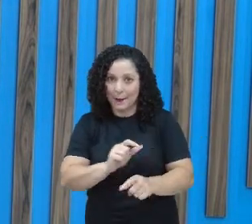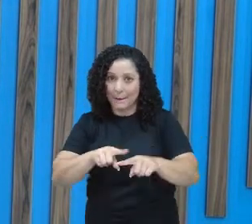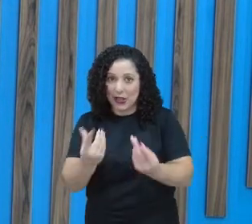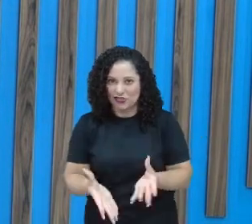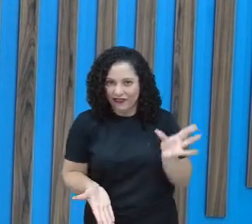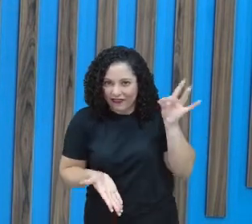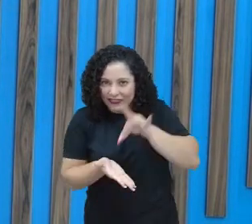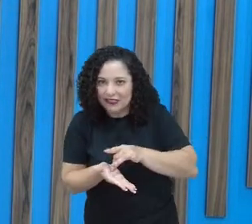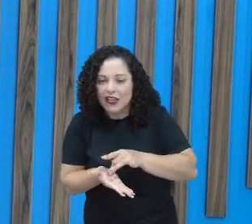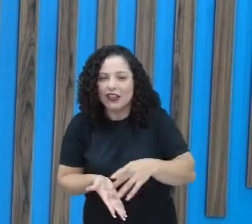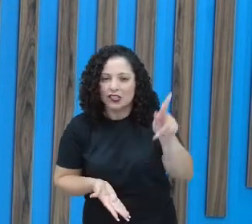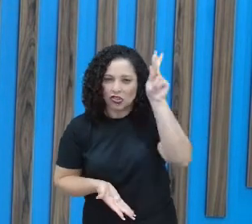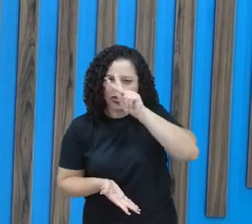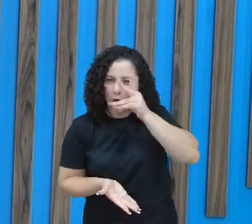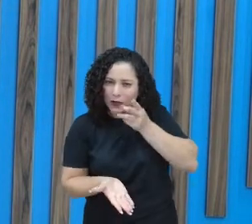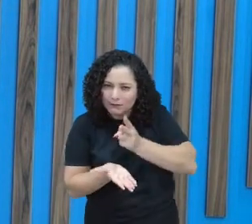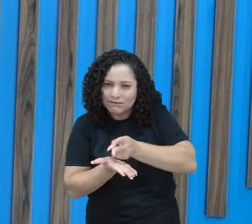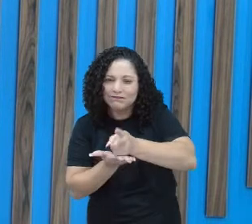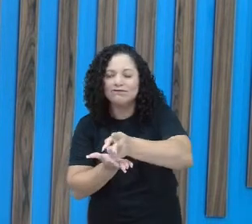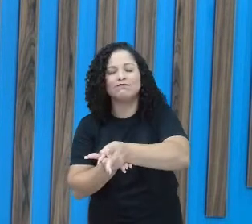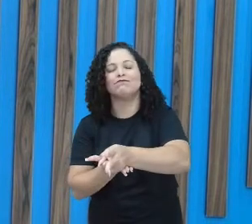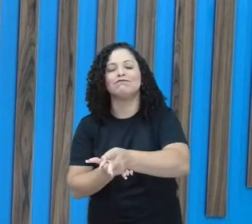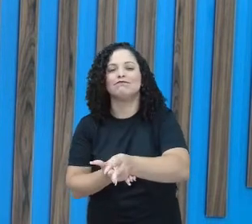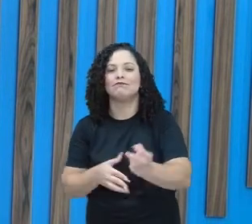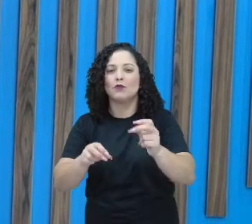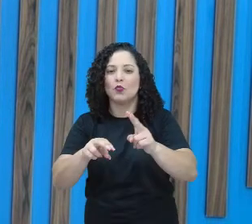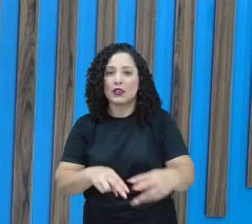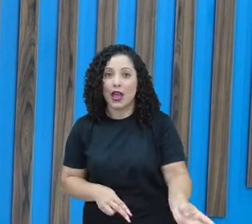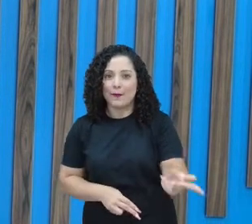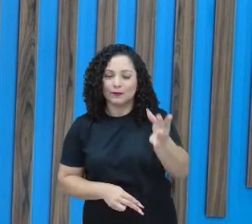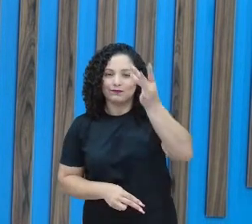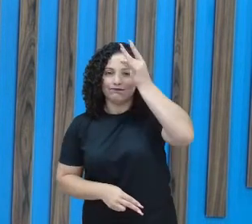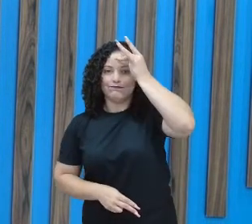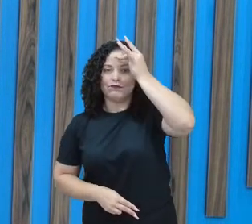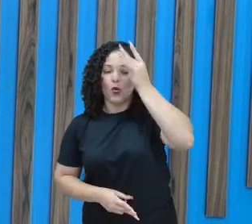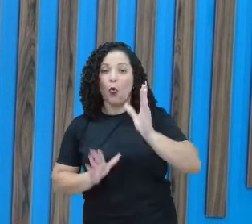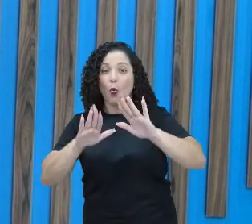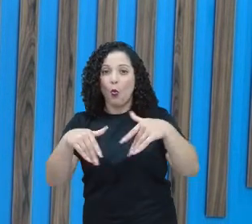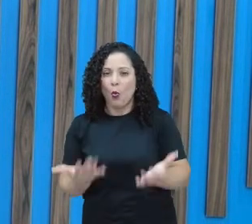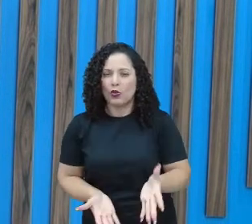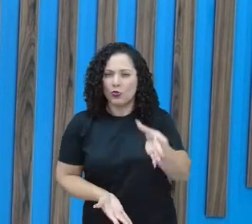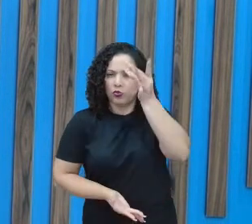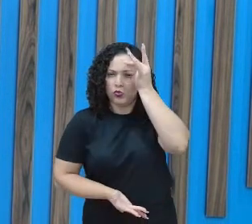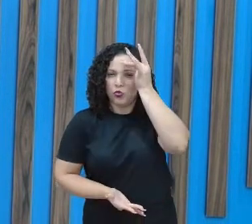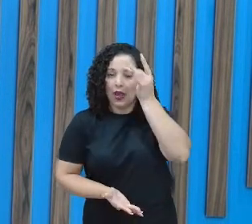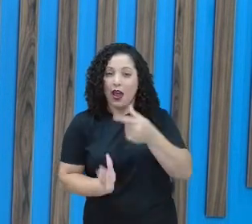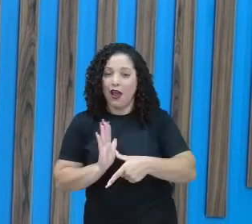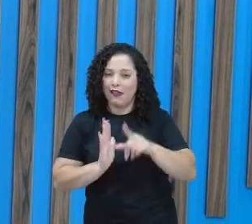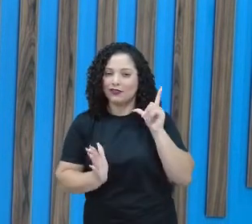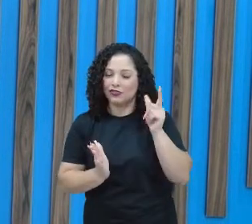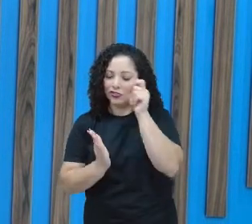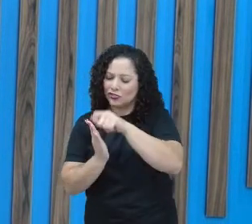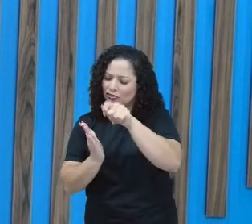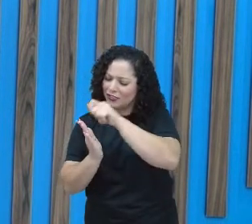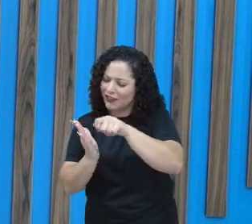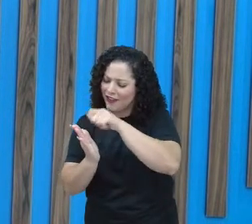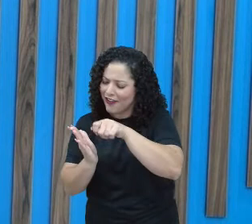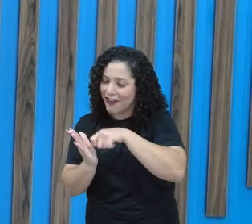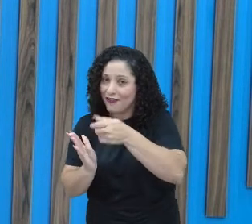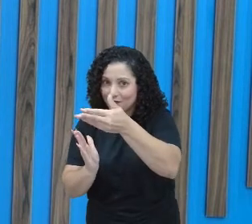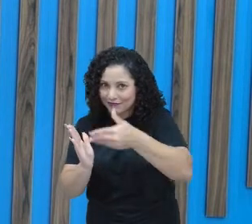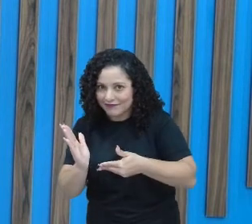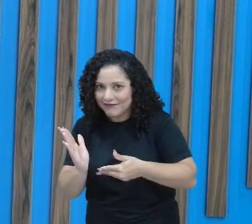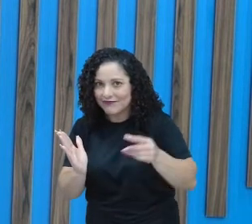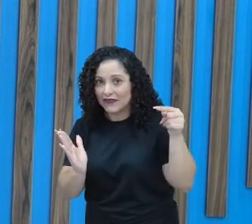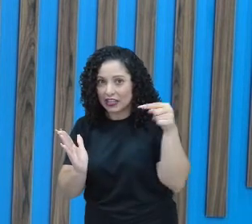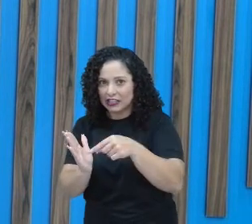É né? verdade. Porque a memória, ela é fixada quando a gente escreve. Então a gente fixa uma versão,